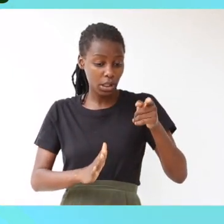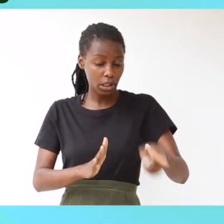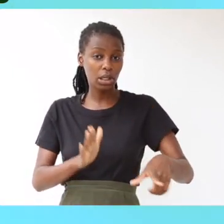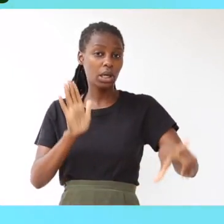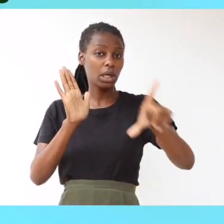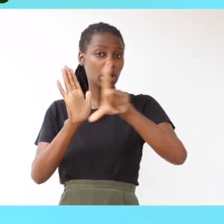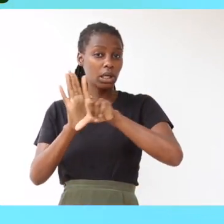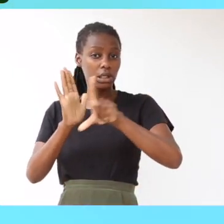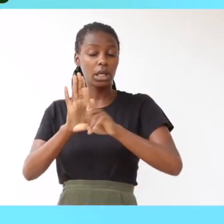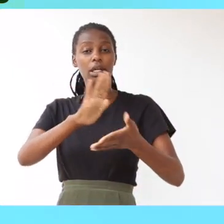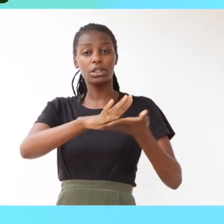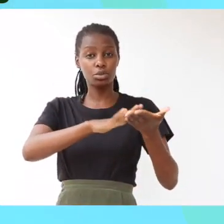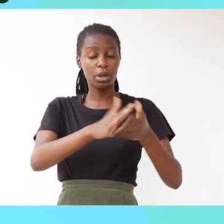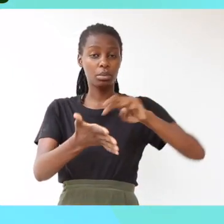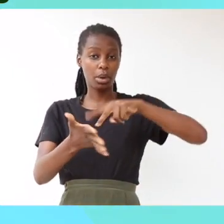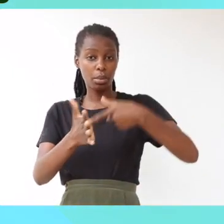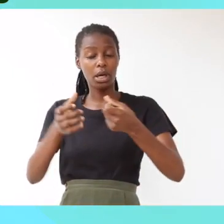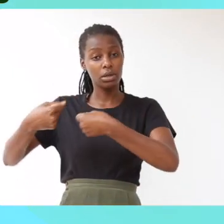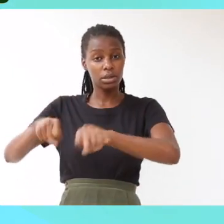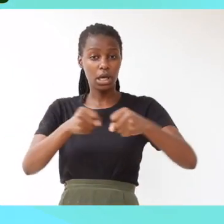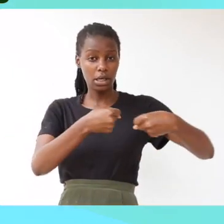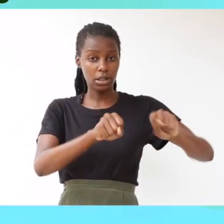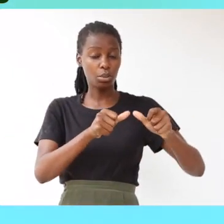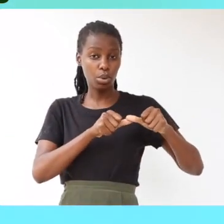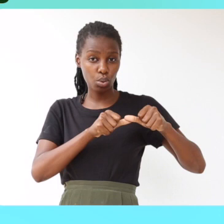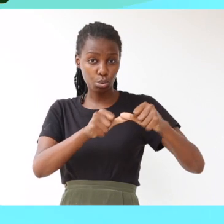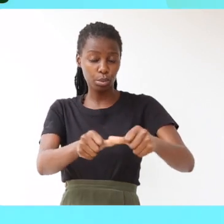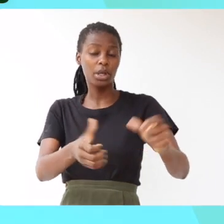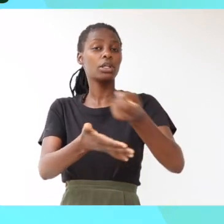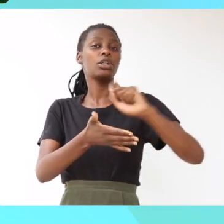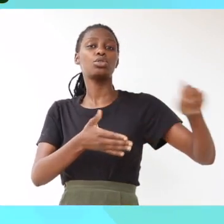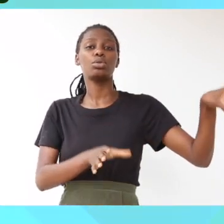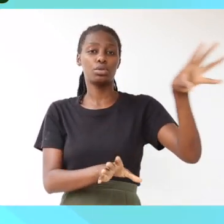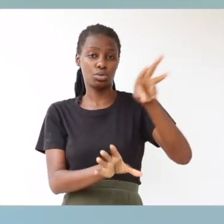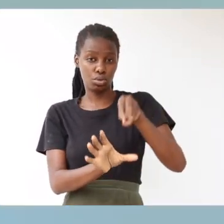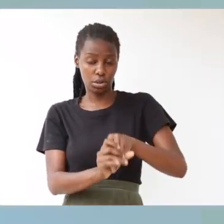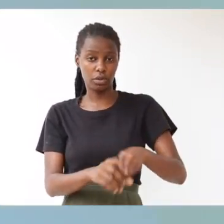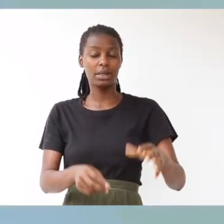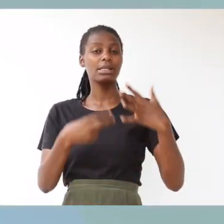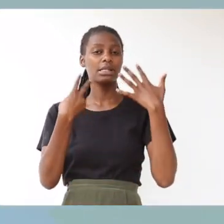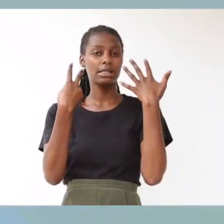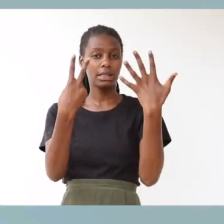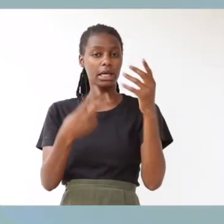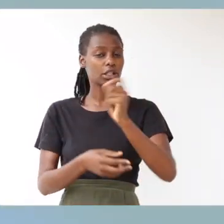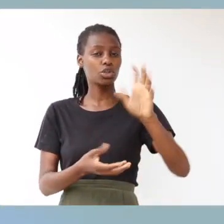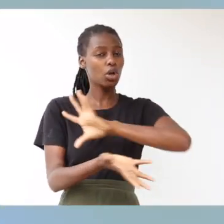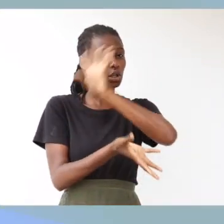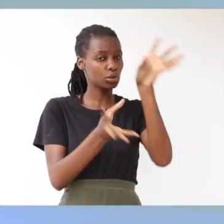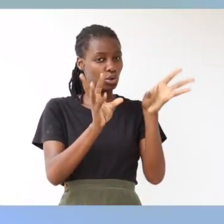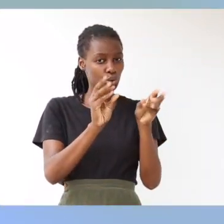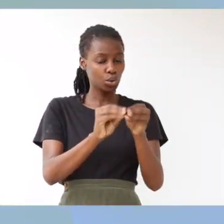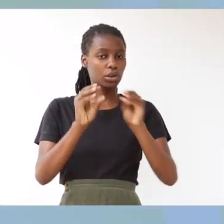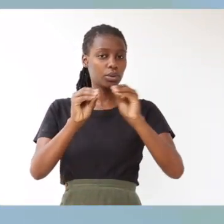seriam estabelecidas as bases para o plano de ação para a implementação das escolas inclusivas. As 7 escolas, todas do